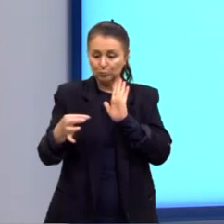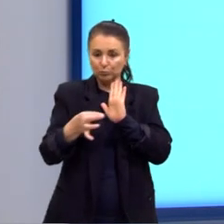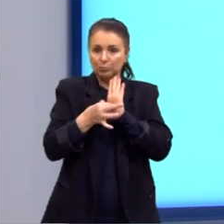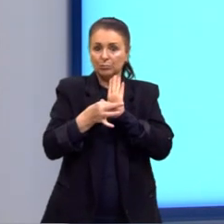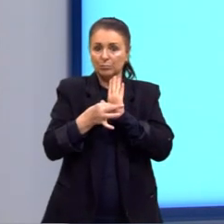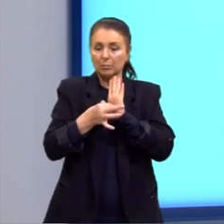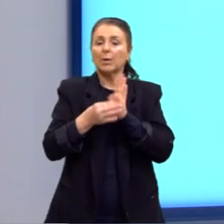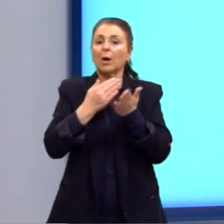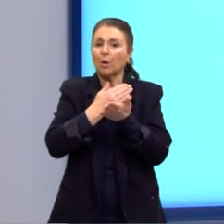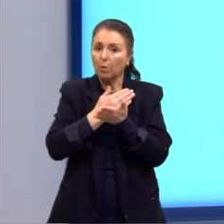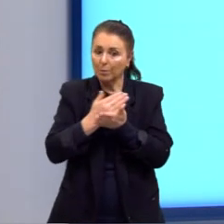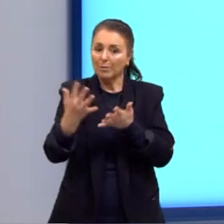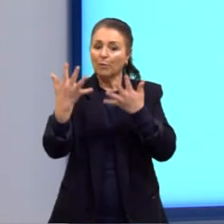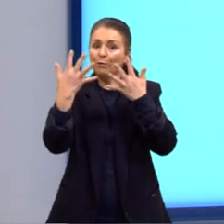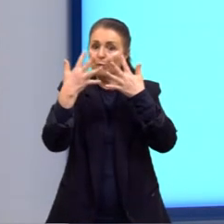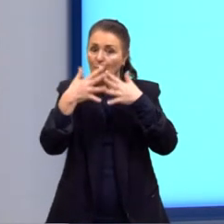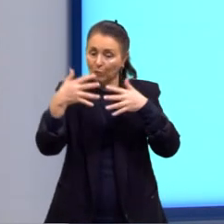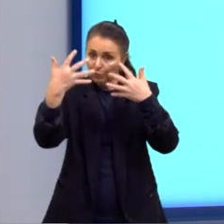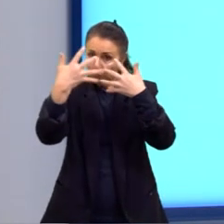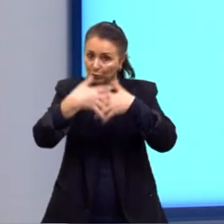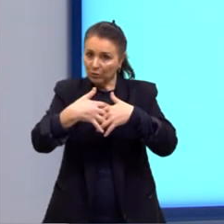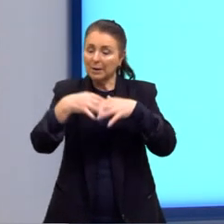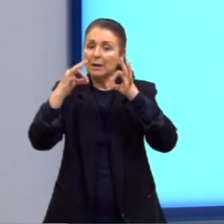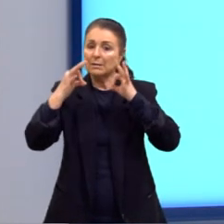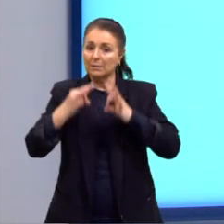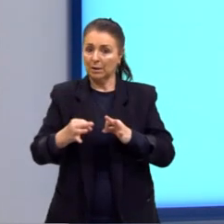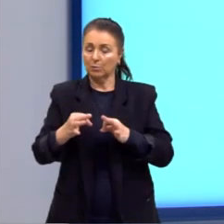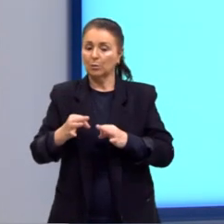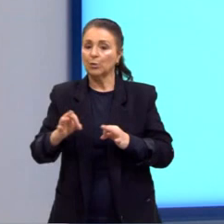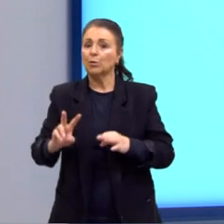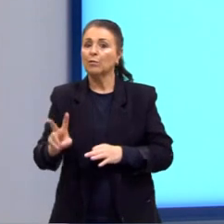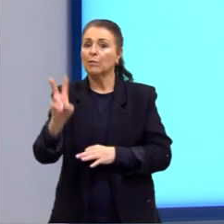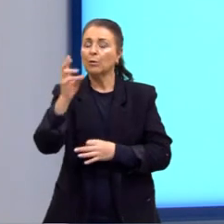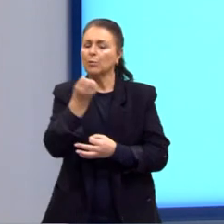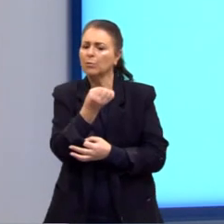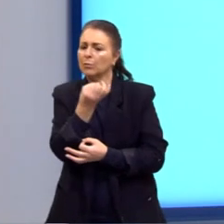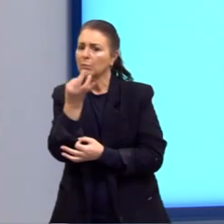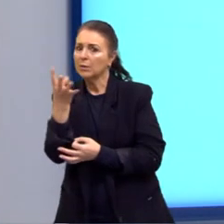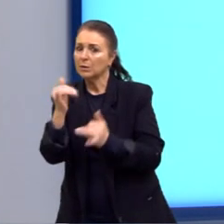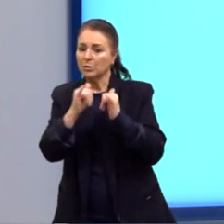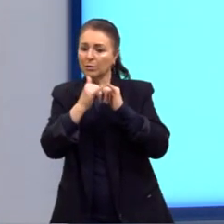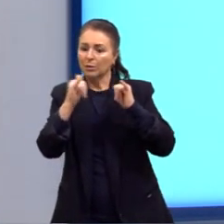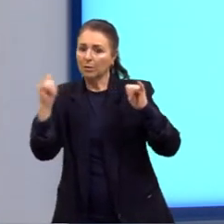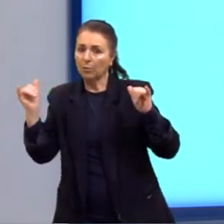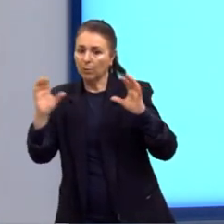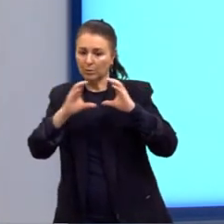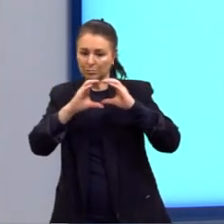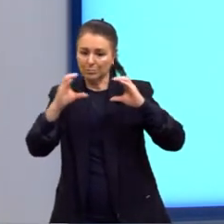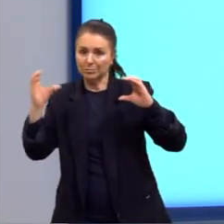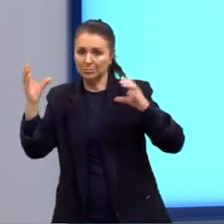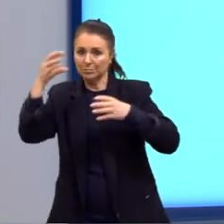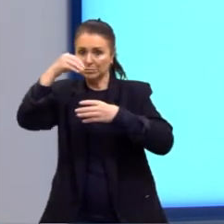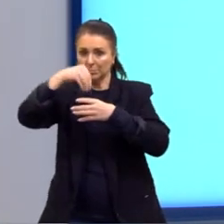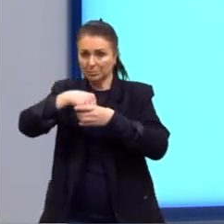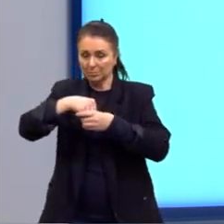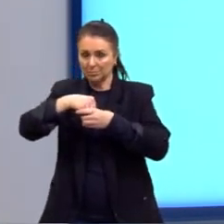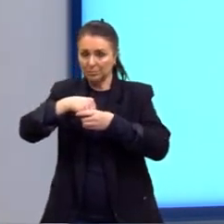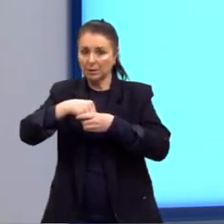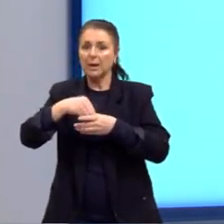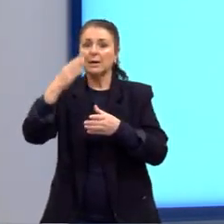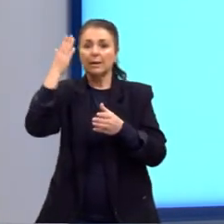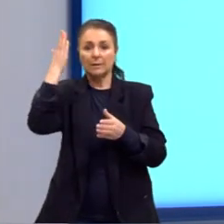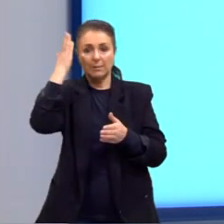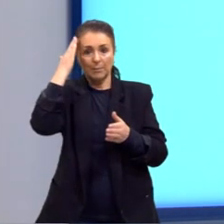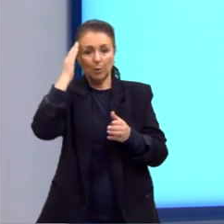ligado para funcionar corretamente e qual será o valor da intensidade da corrente nele estabelecida então além dele saber o ponto